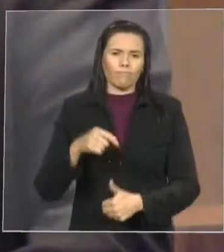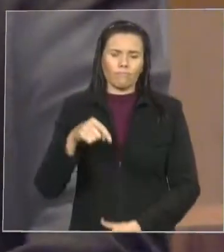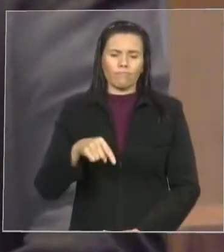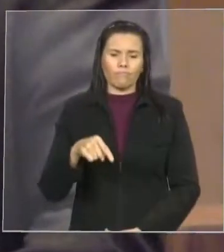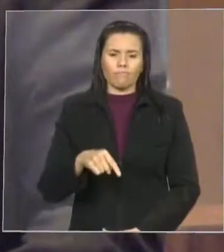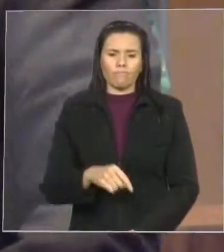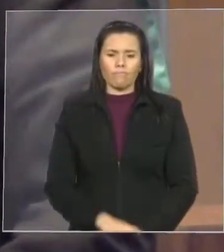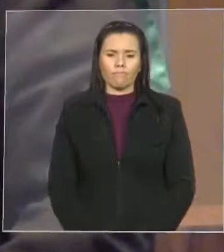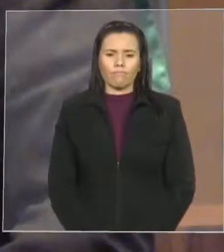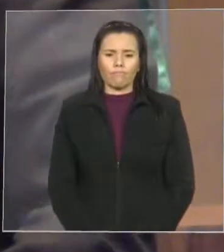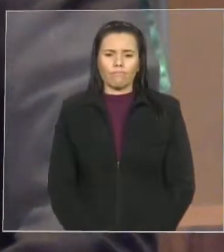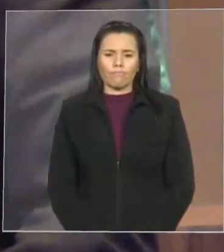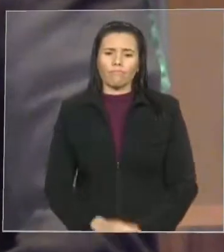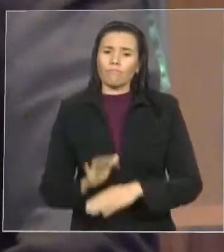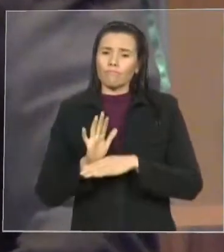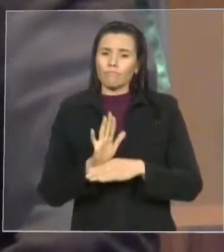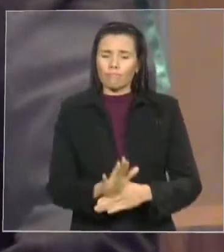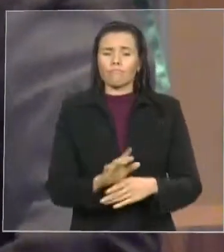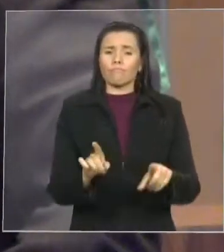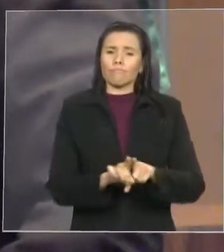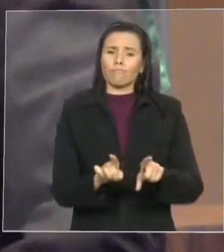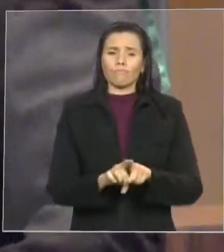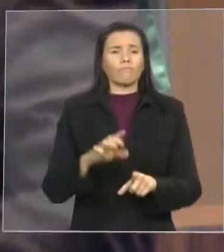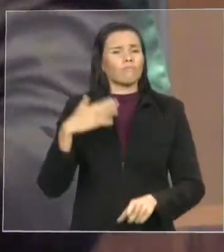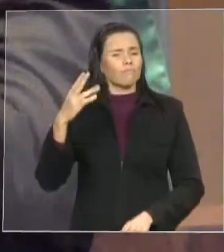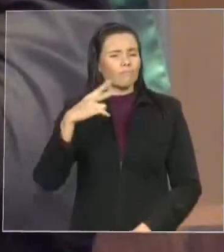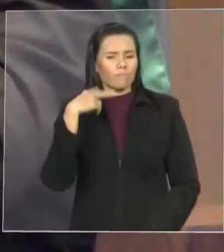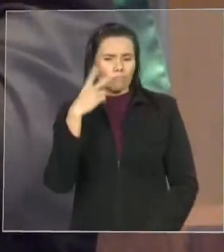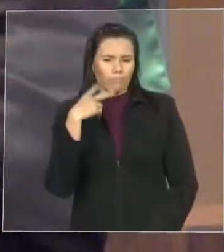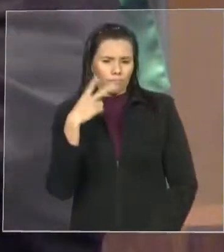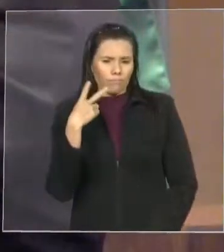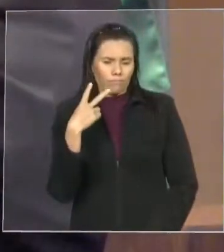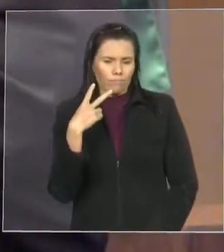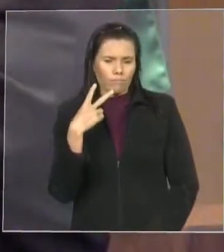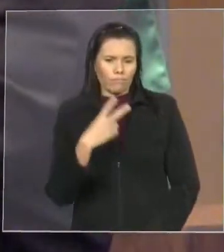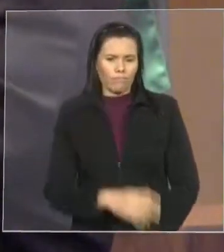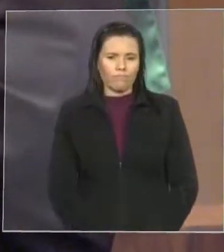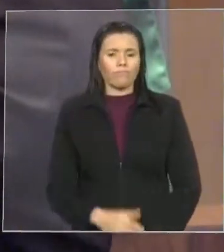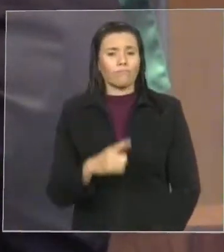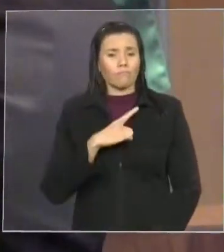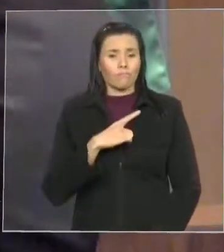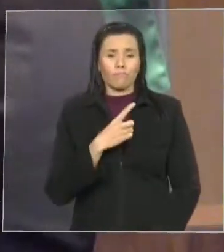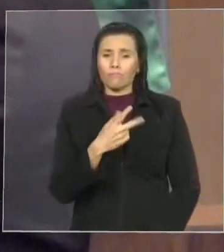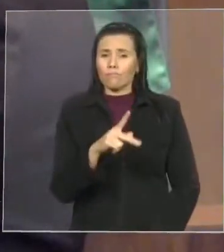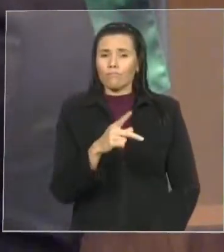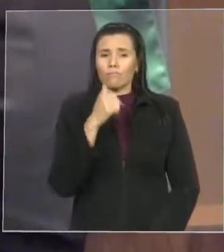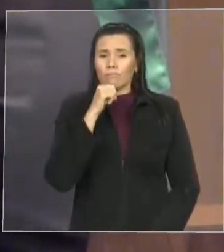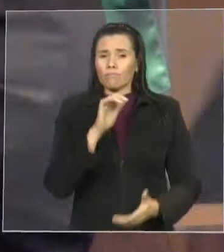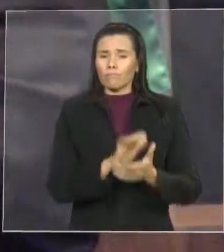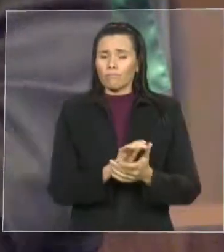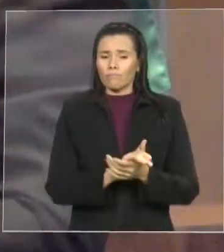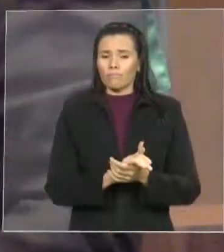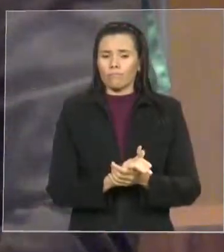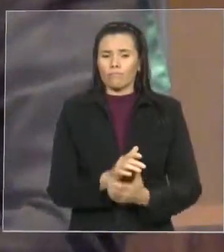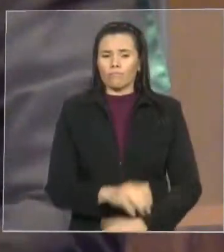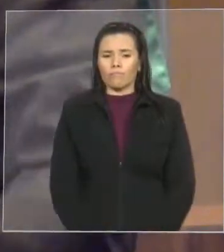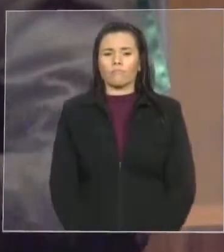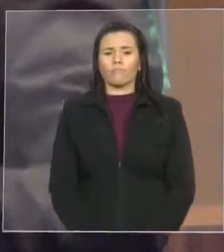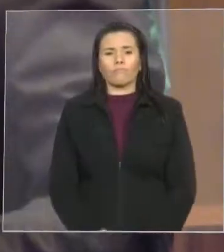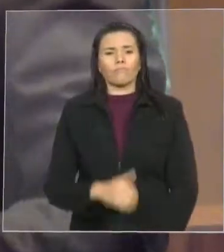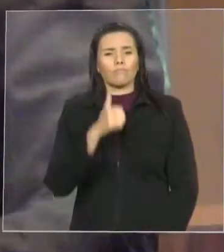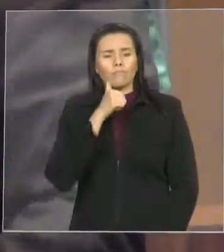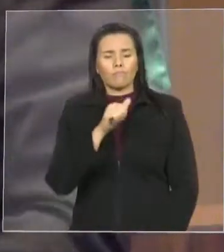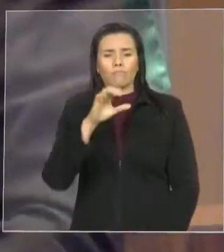Luís como vereador. Hoje tem a sua esposa, dona Concita, vereadora eleita de